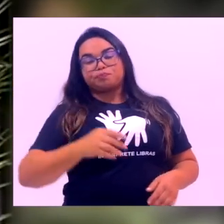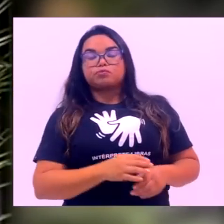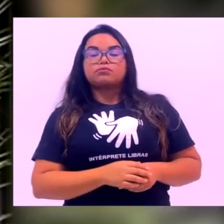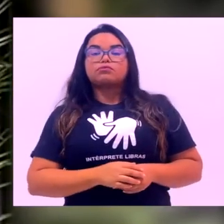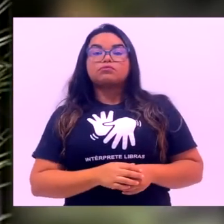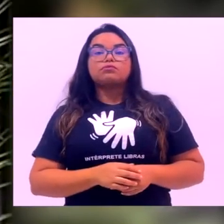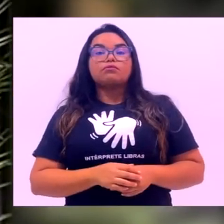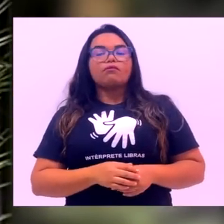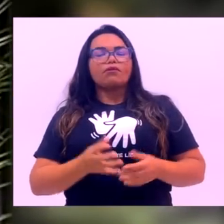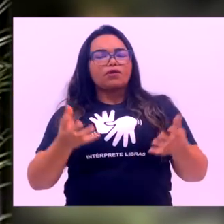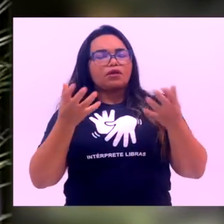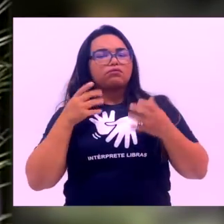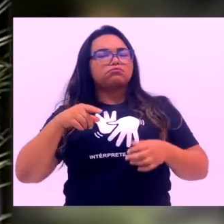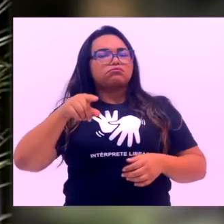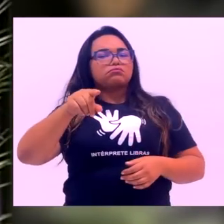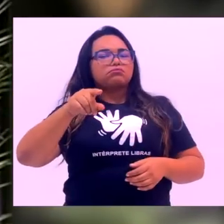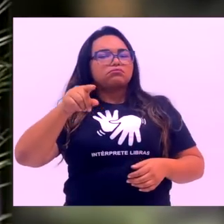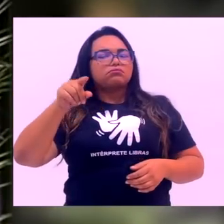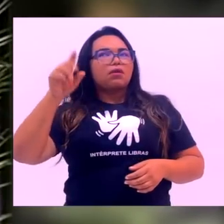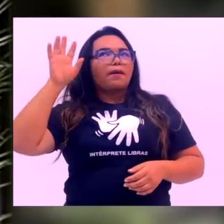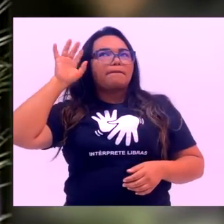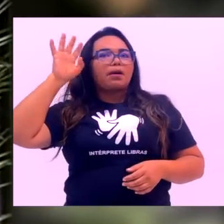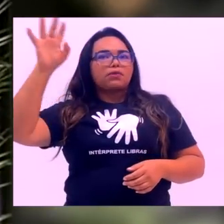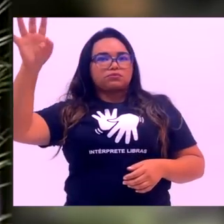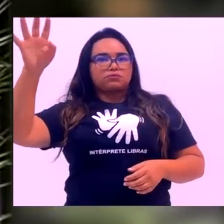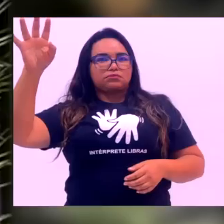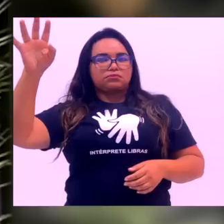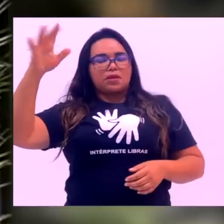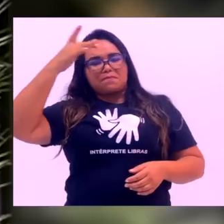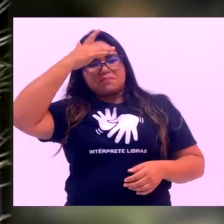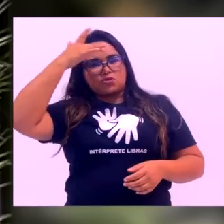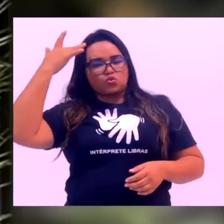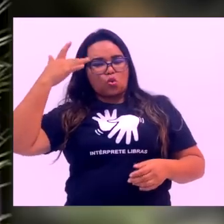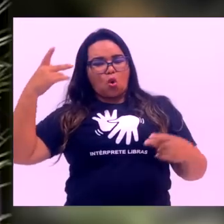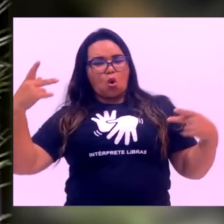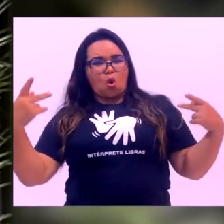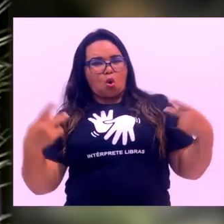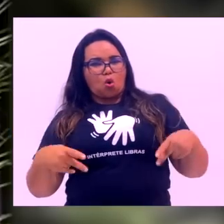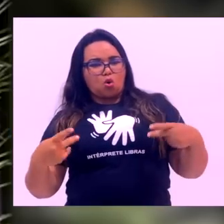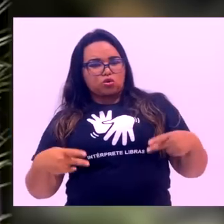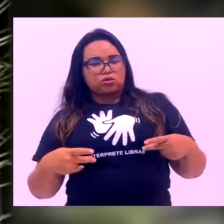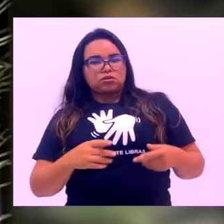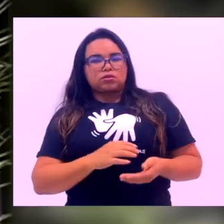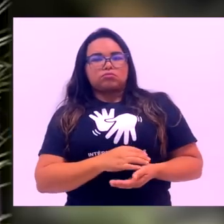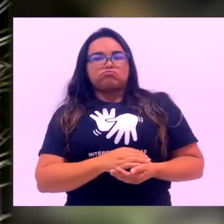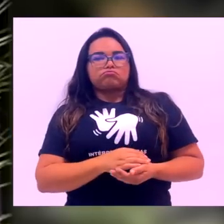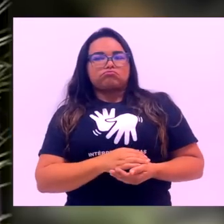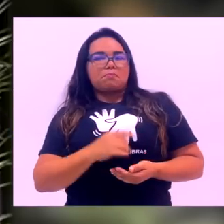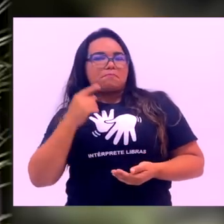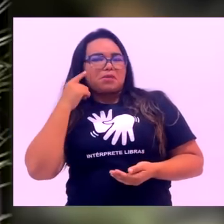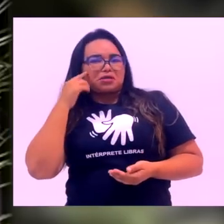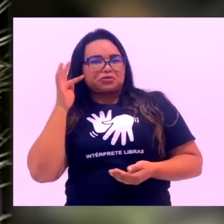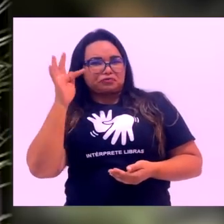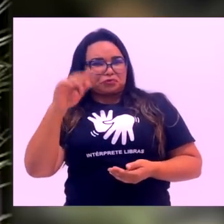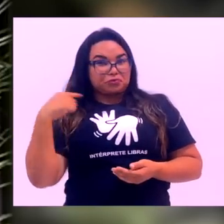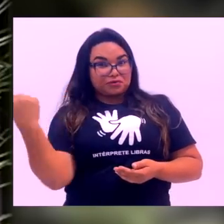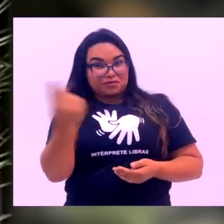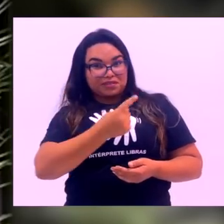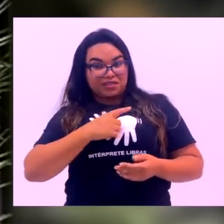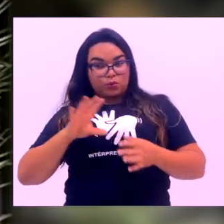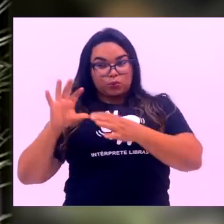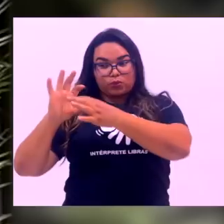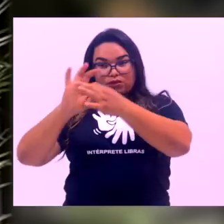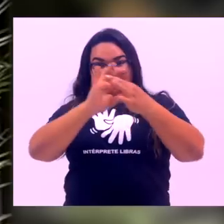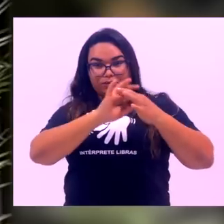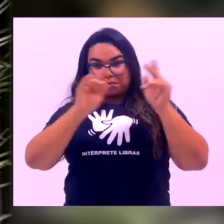aqui. Será que o mundo está pregando que nós estamos indo em direção a um reino de paz?